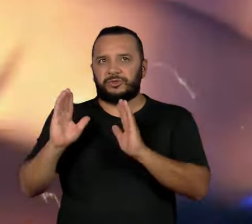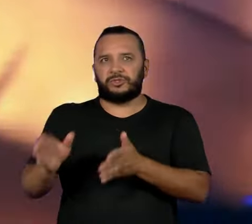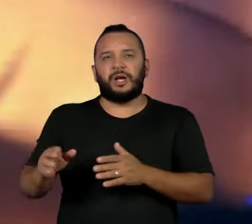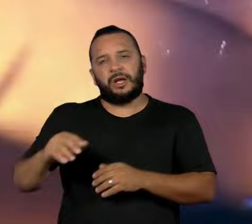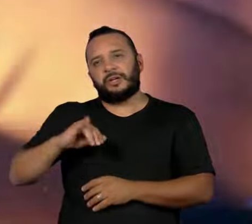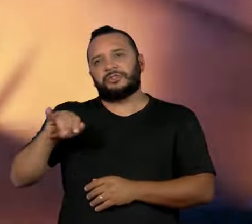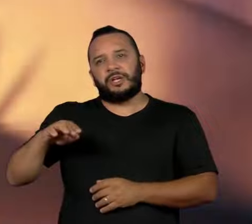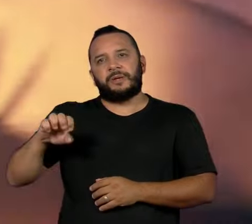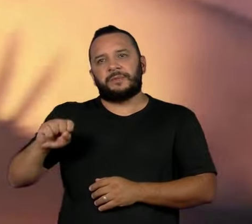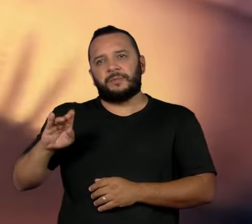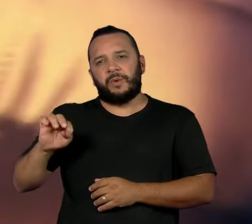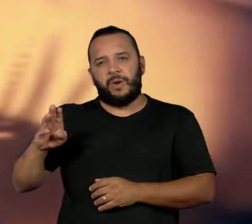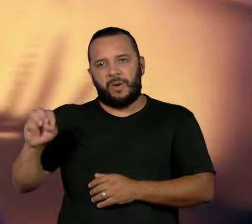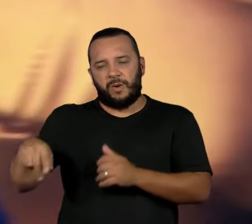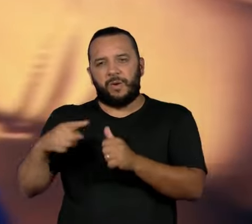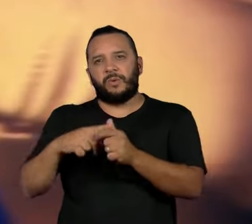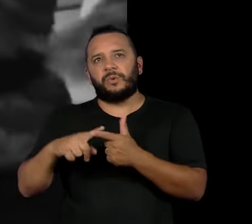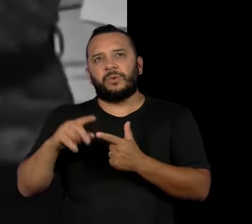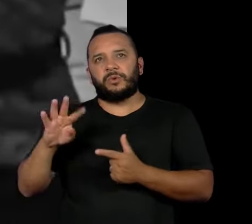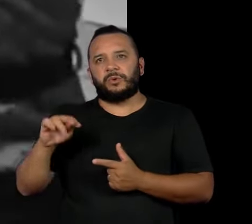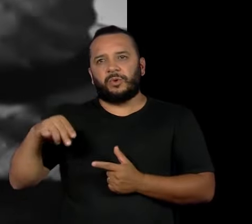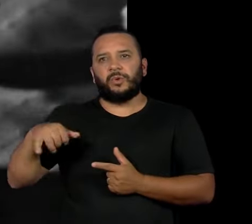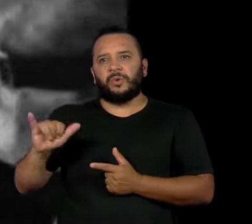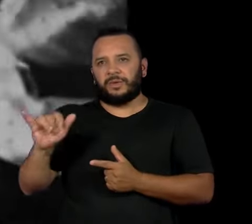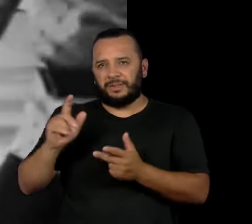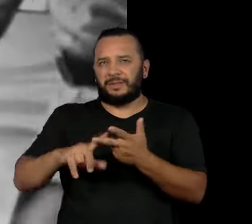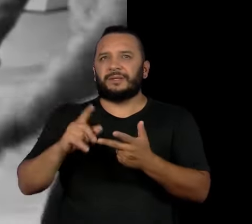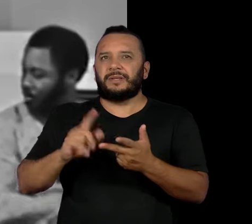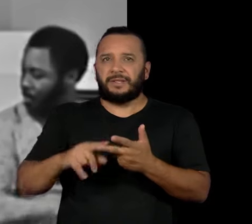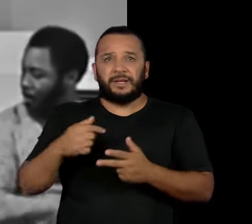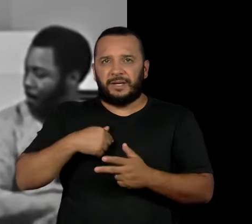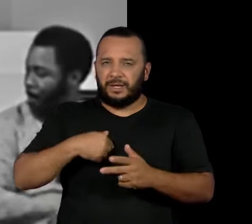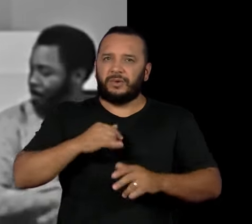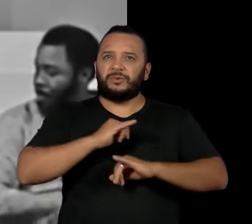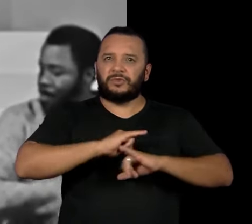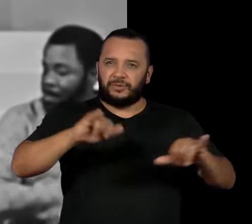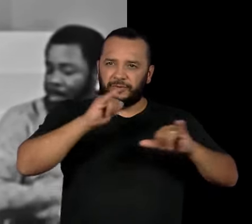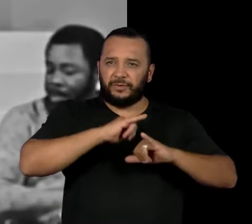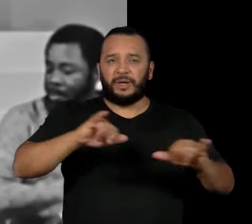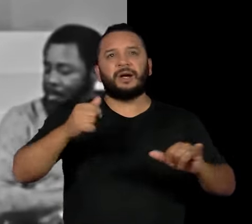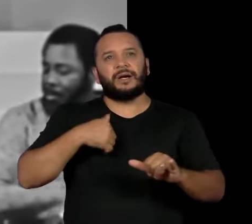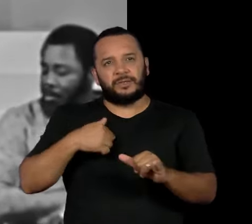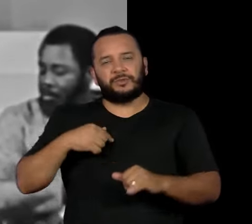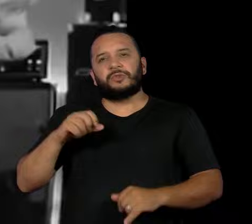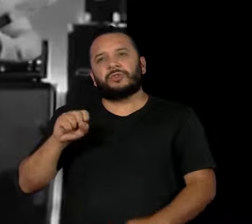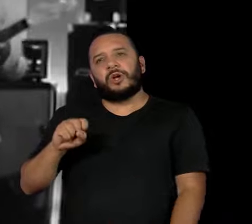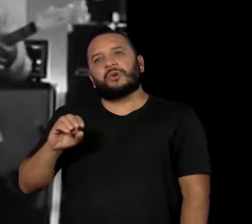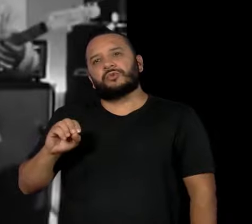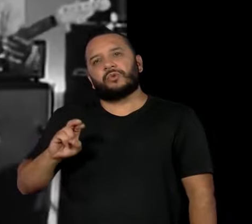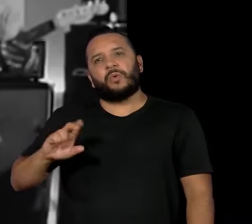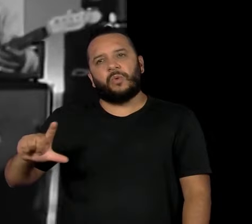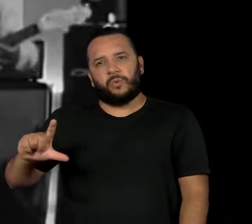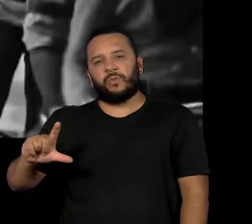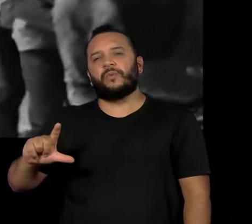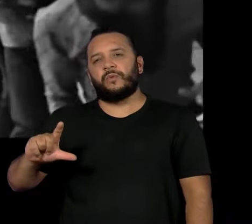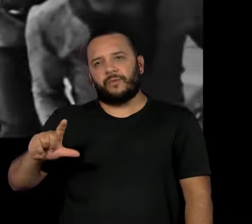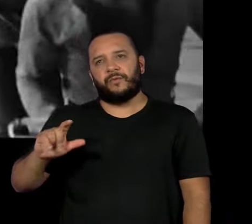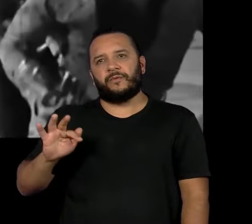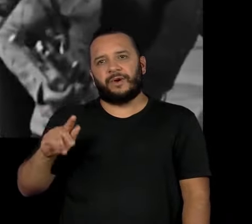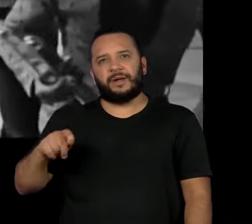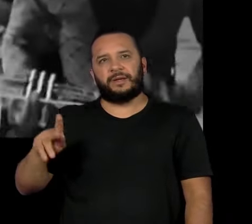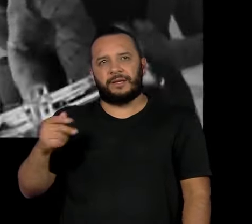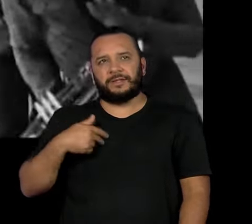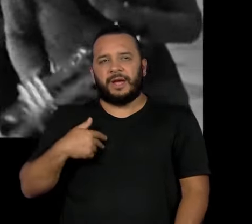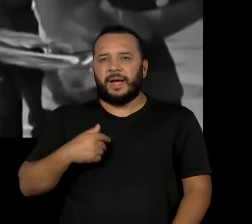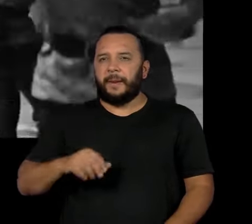o Jessica Combo. Eu fui sempre um divulgador do original Soul Funk. O nosso funk verdadeiro é pam, pam,